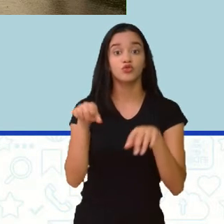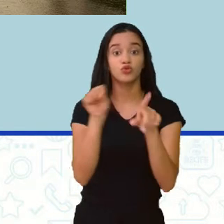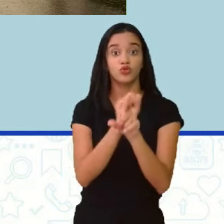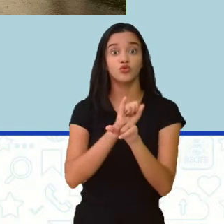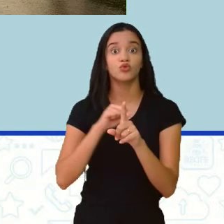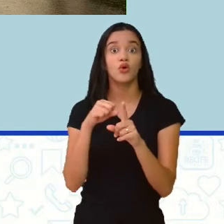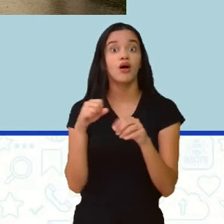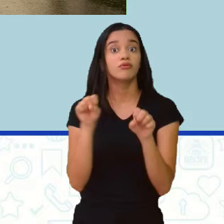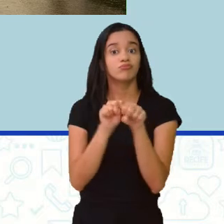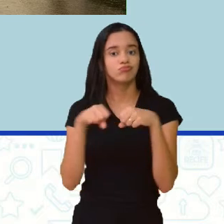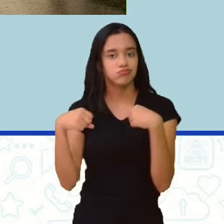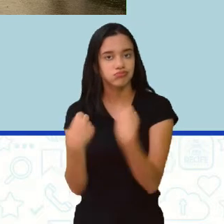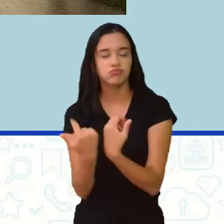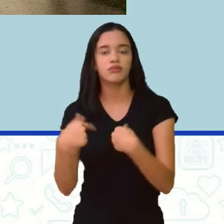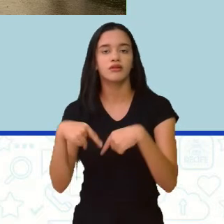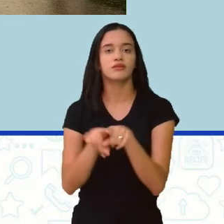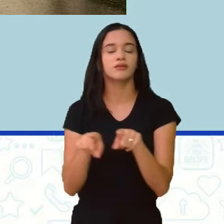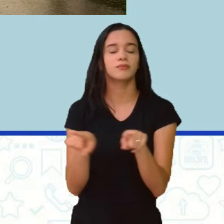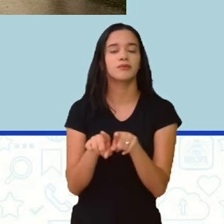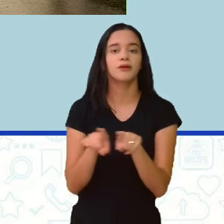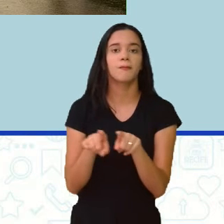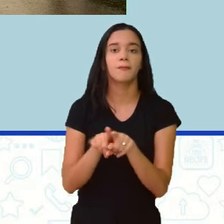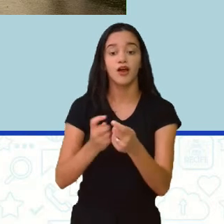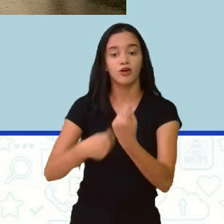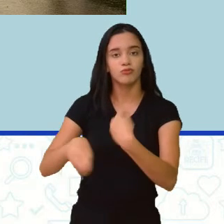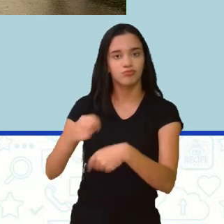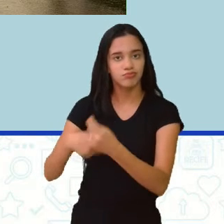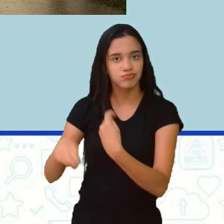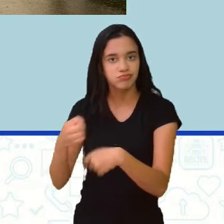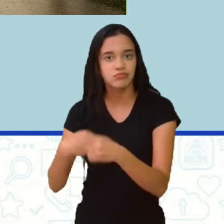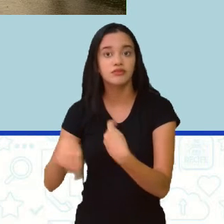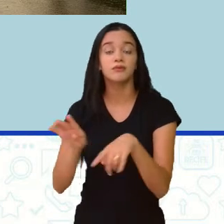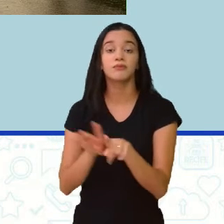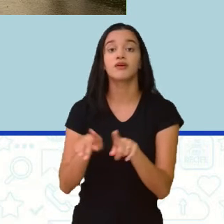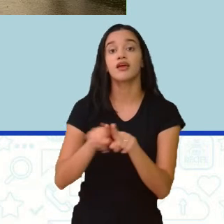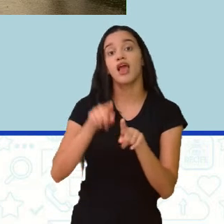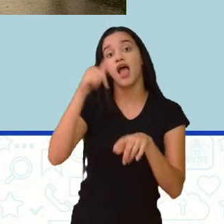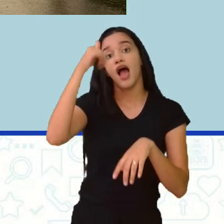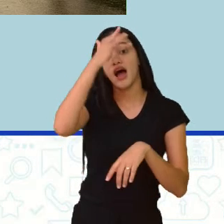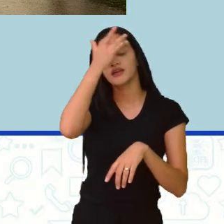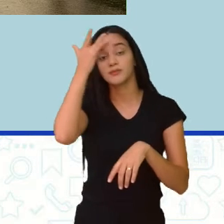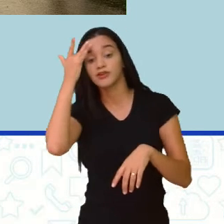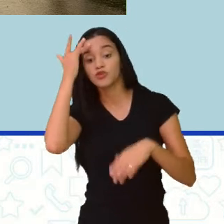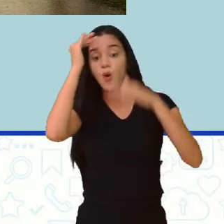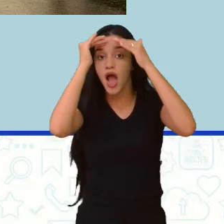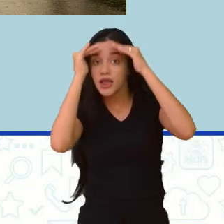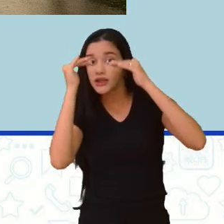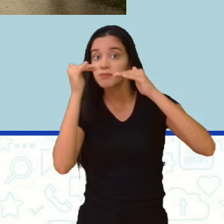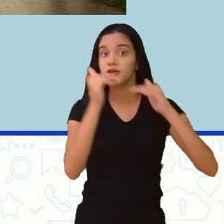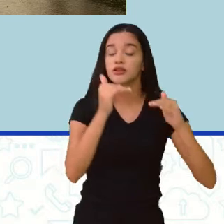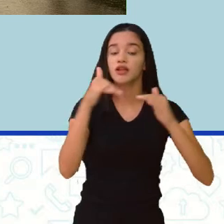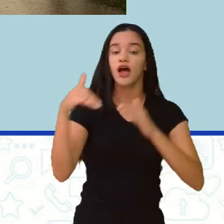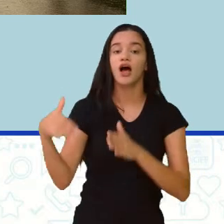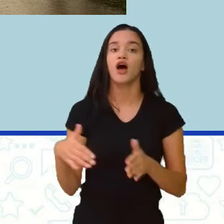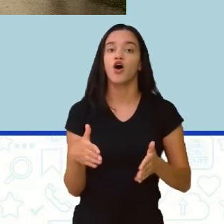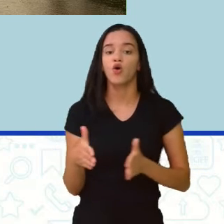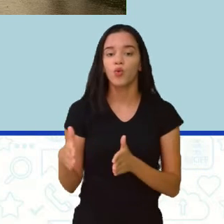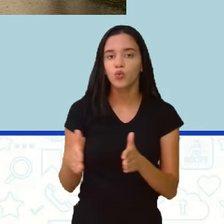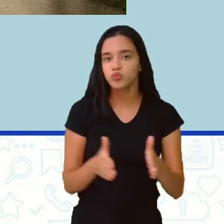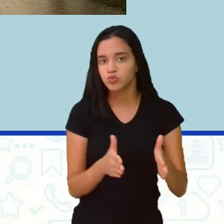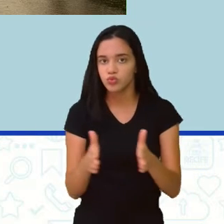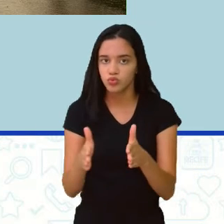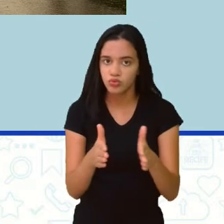estado. Também conscientizar as pessoas a respeitar nossos rios e descartar o lixo nos